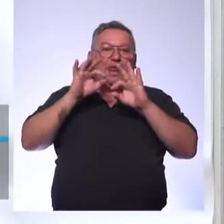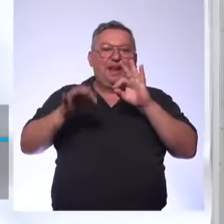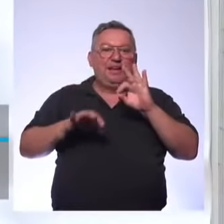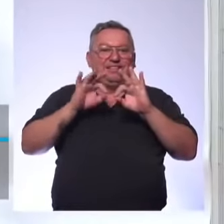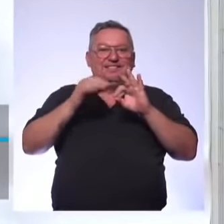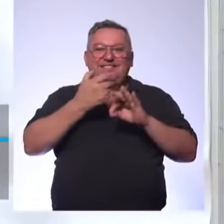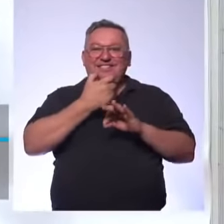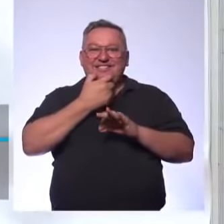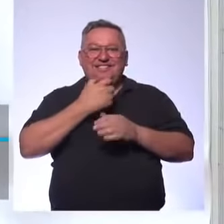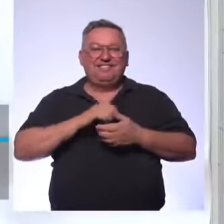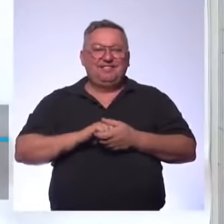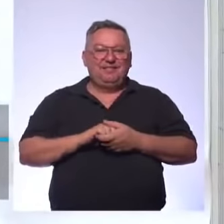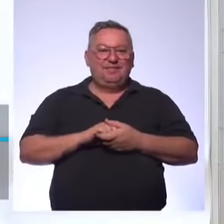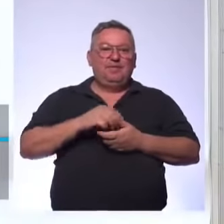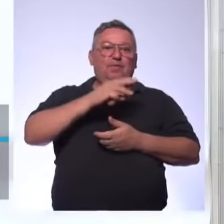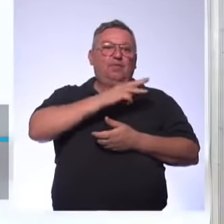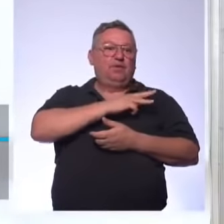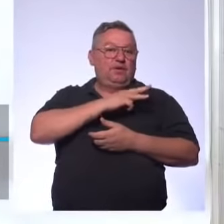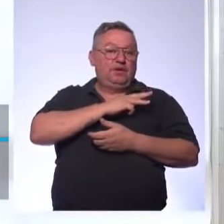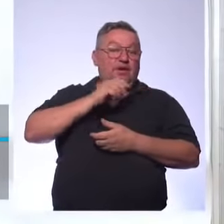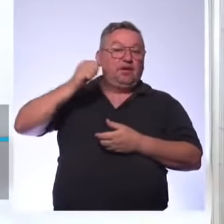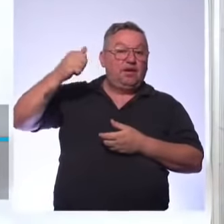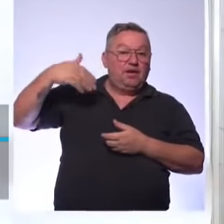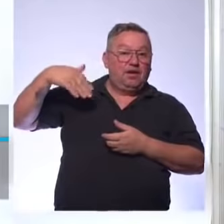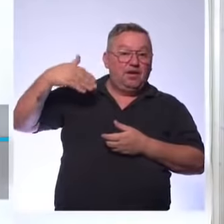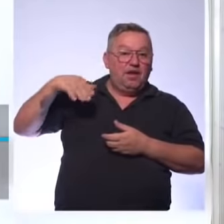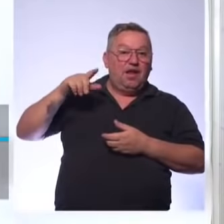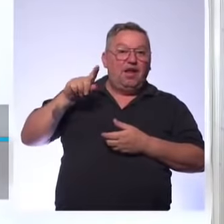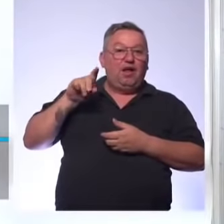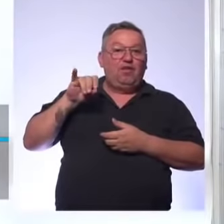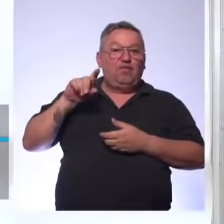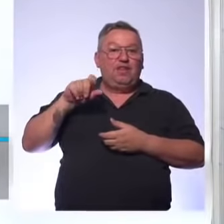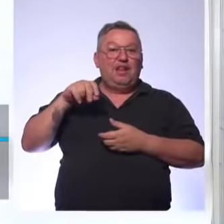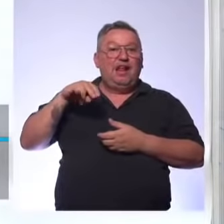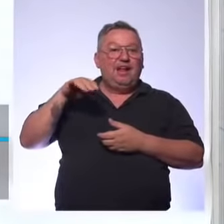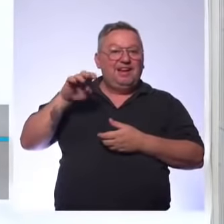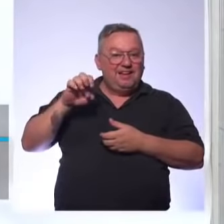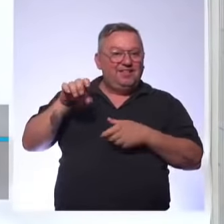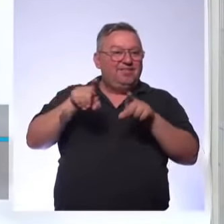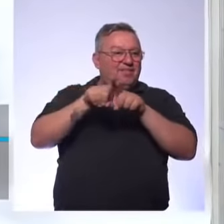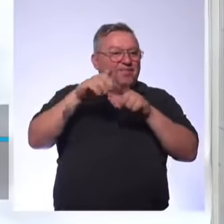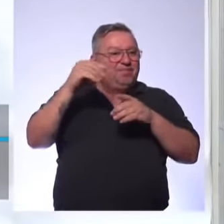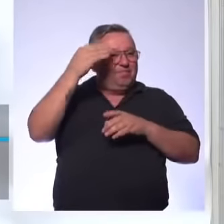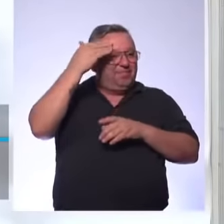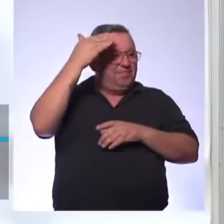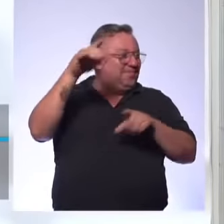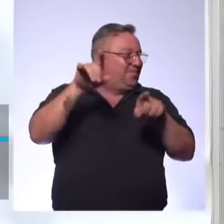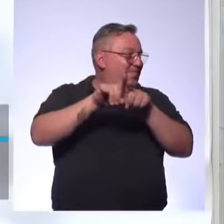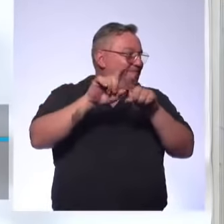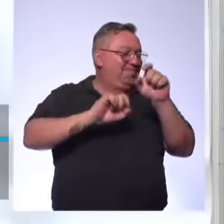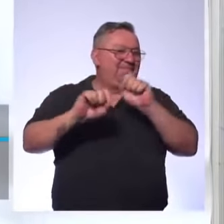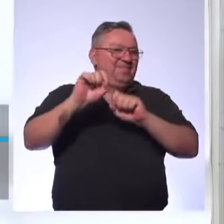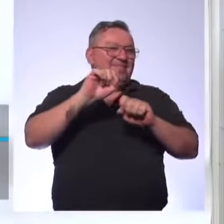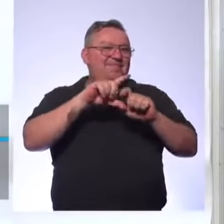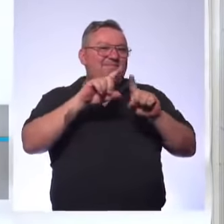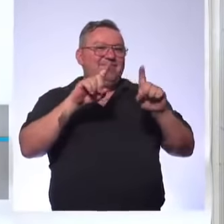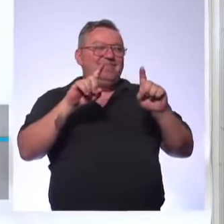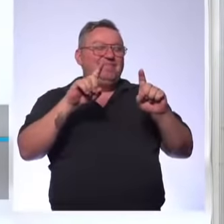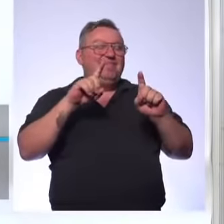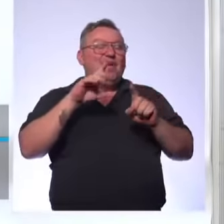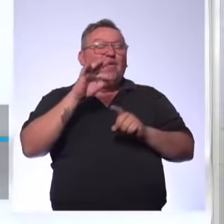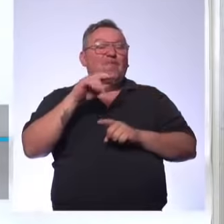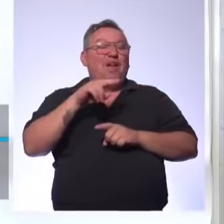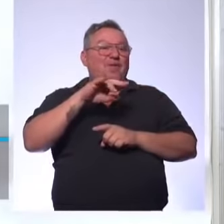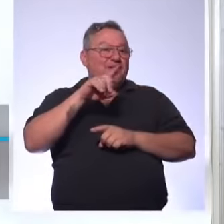às vezes. Então, o Sidney e a Gislaine, thank you so much. Os cameramans, o